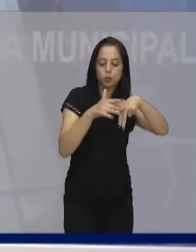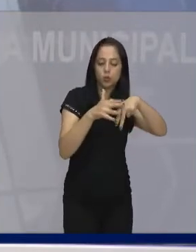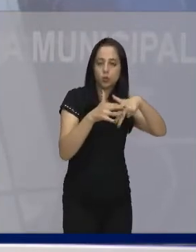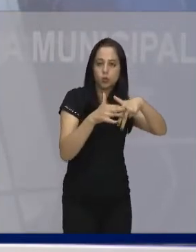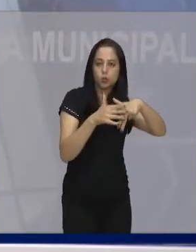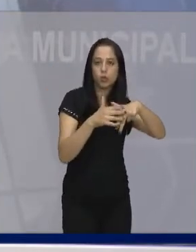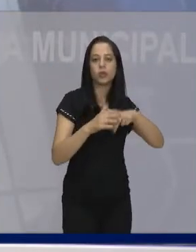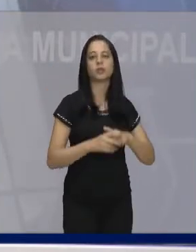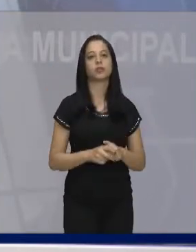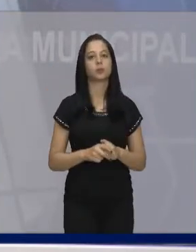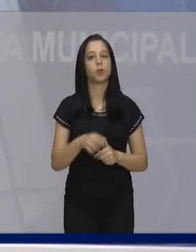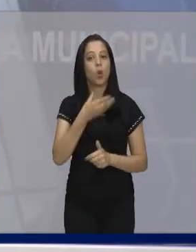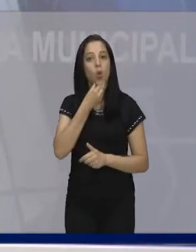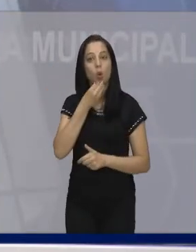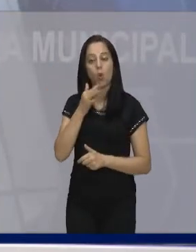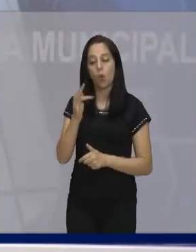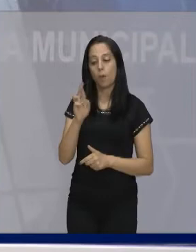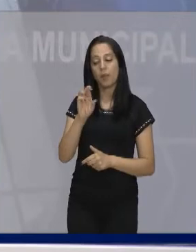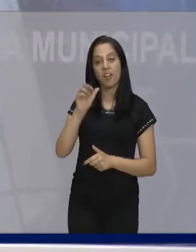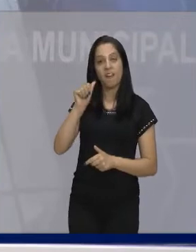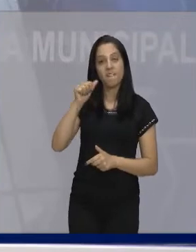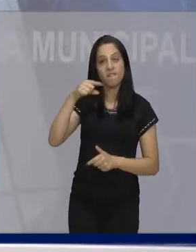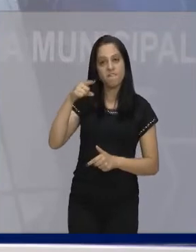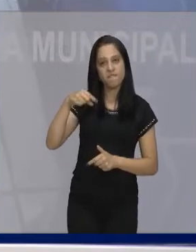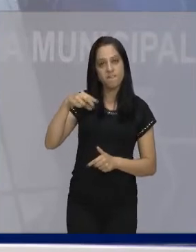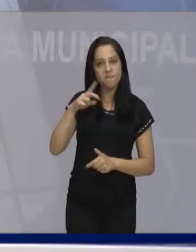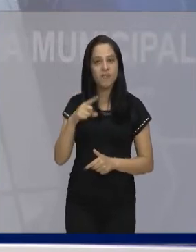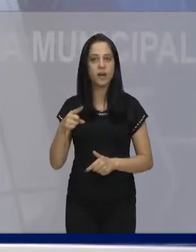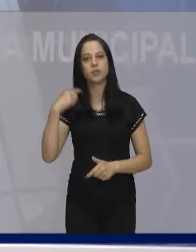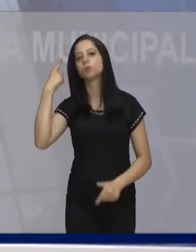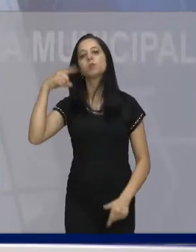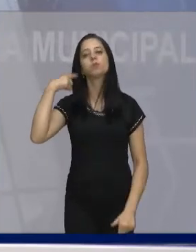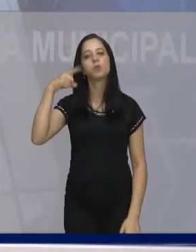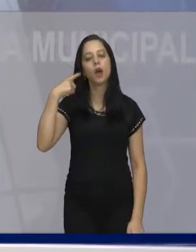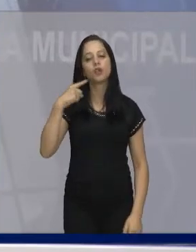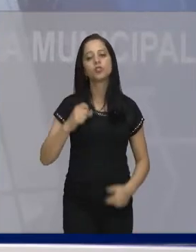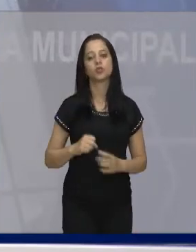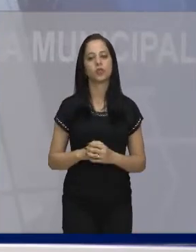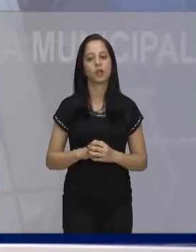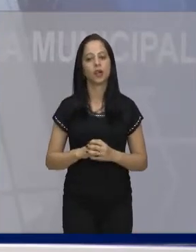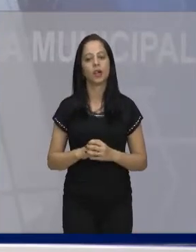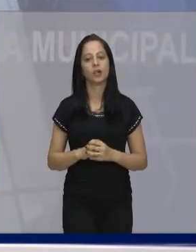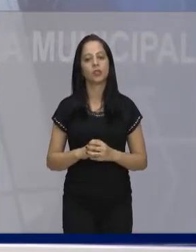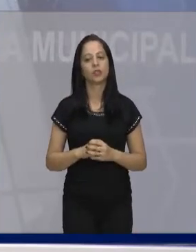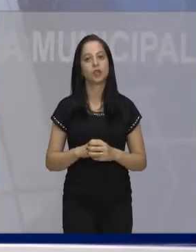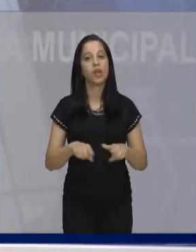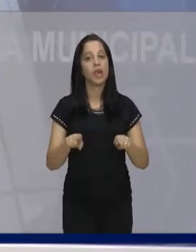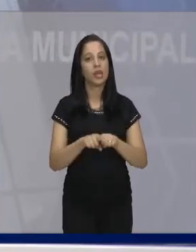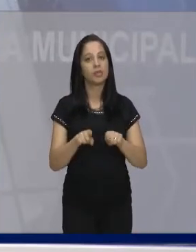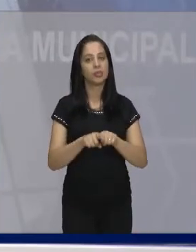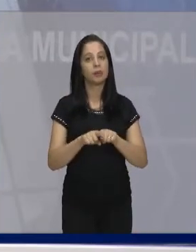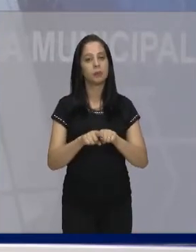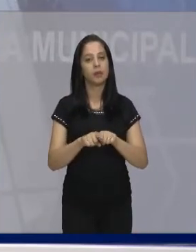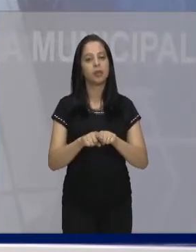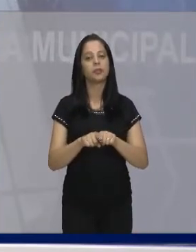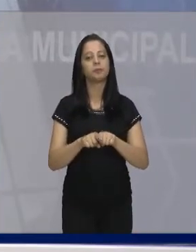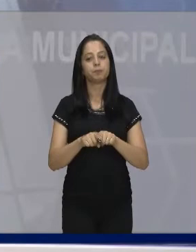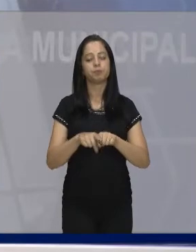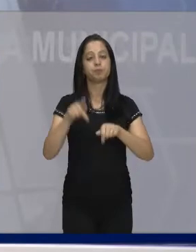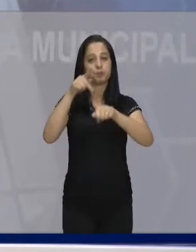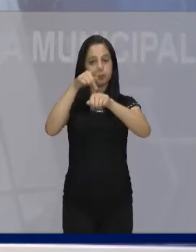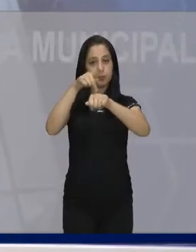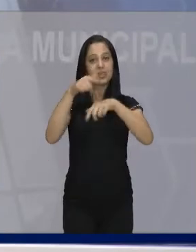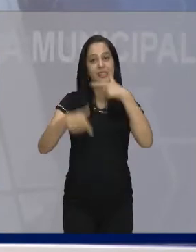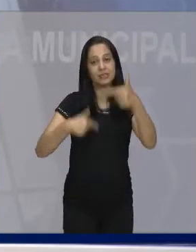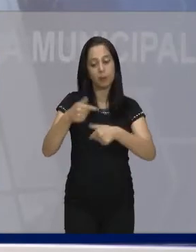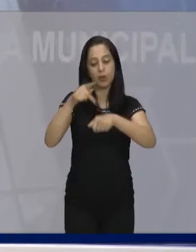Franz de Castro, leigo, advogado, cofundador da APAC e agente da pastoral carcerária, morreu em 1981